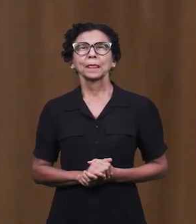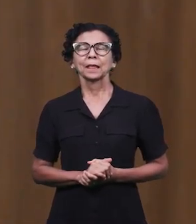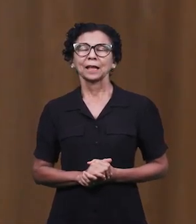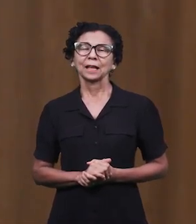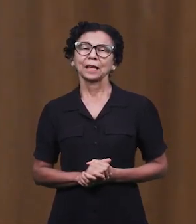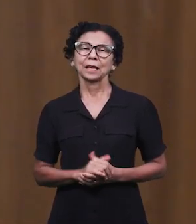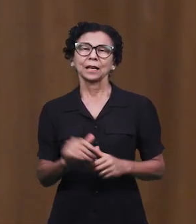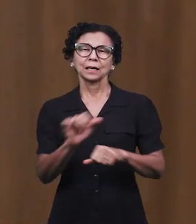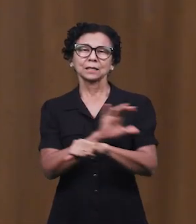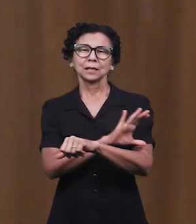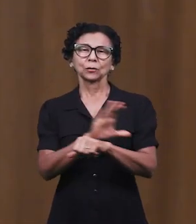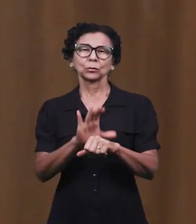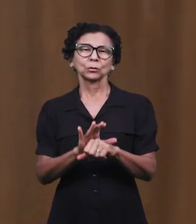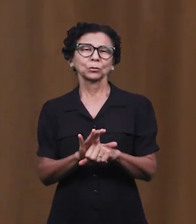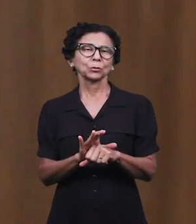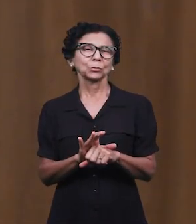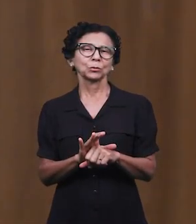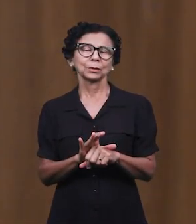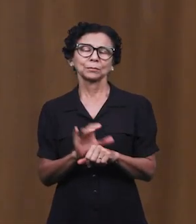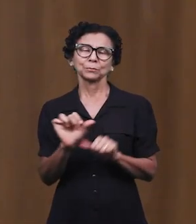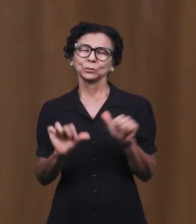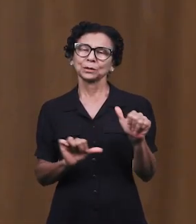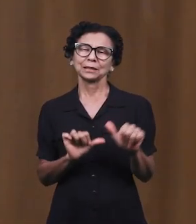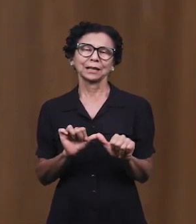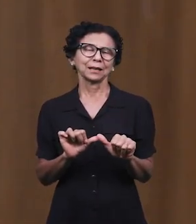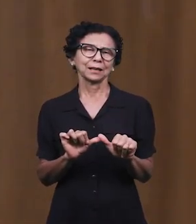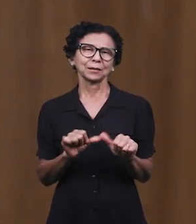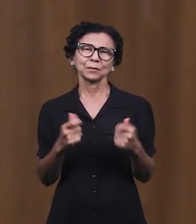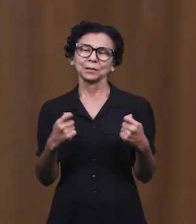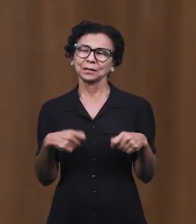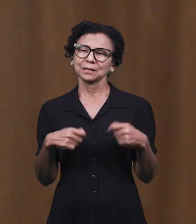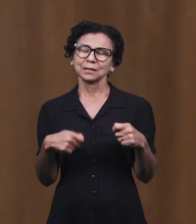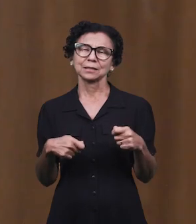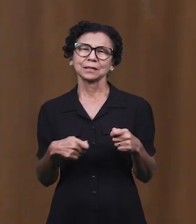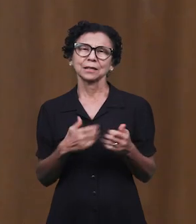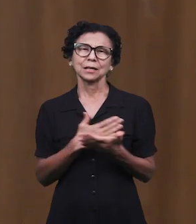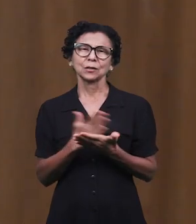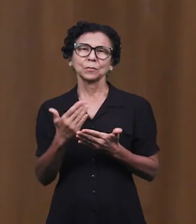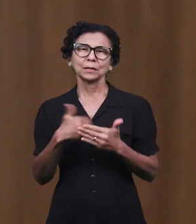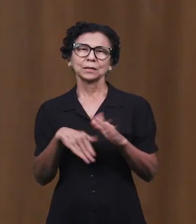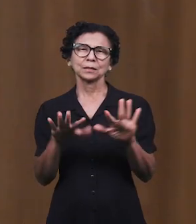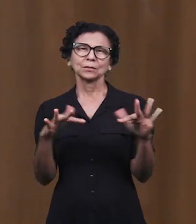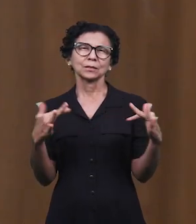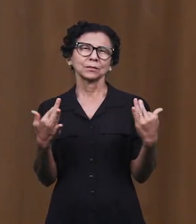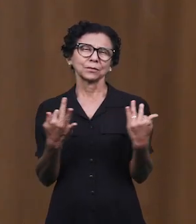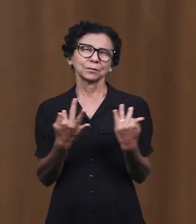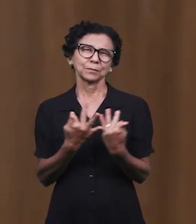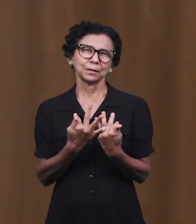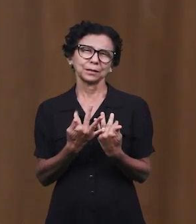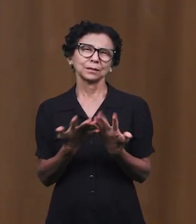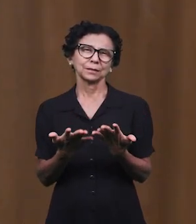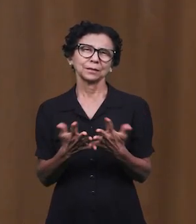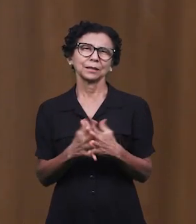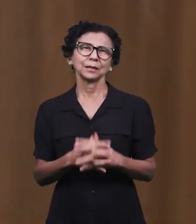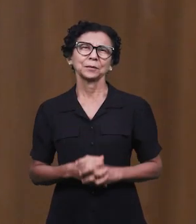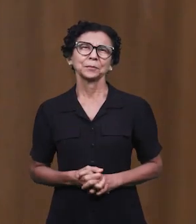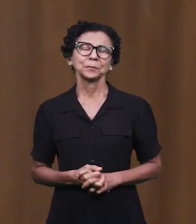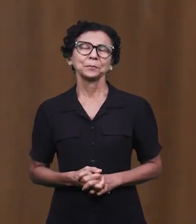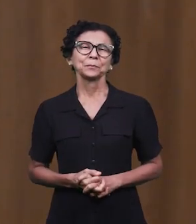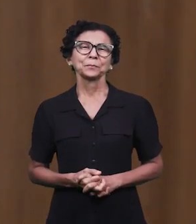cultura, sabe? Isso começa dentro de casa. Então, assim, e isso acaba respingando no ambiente de trabalho. Por